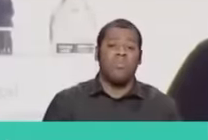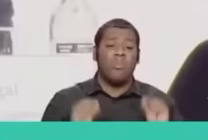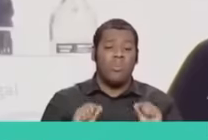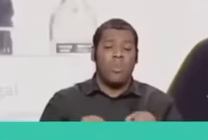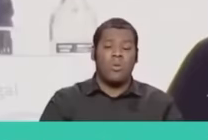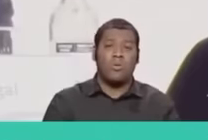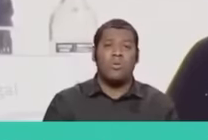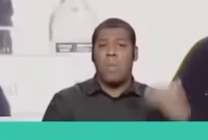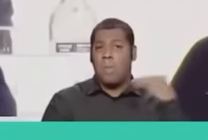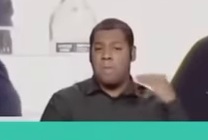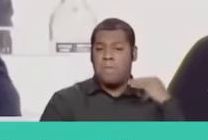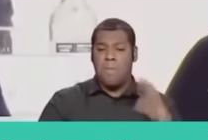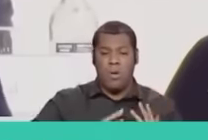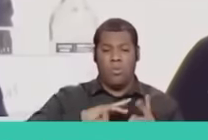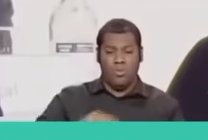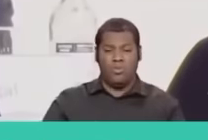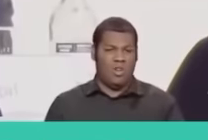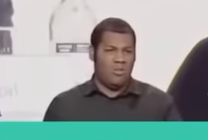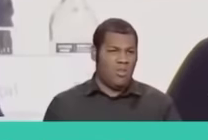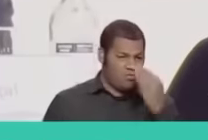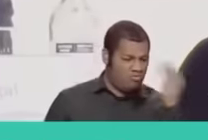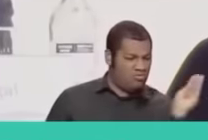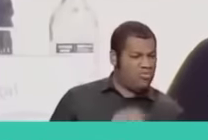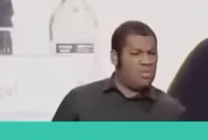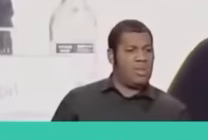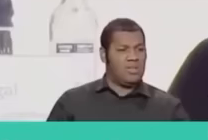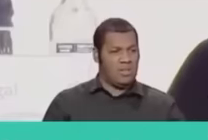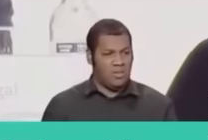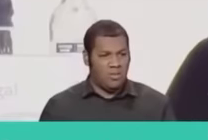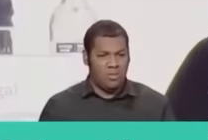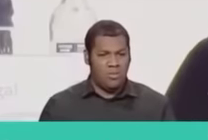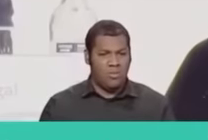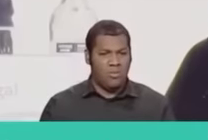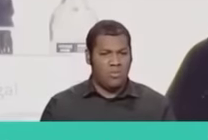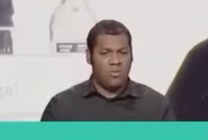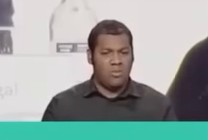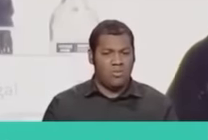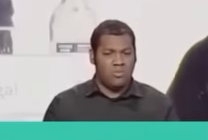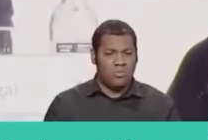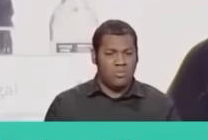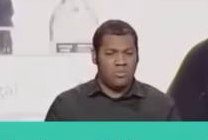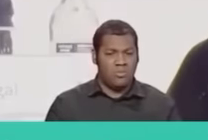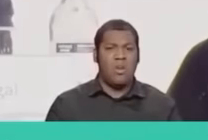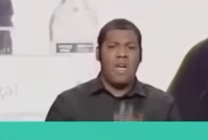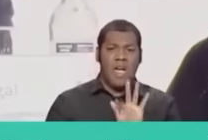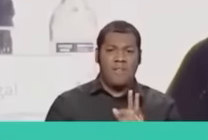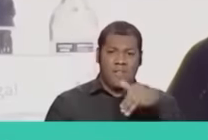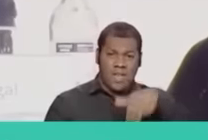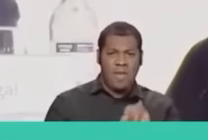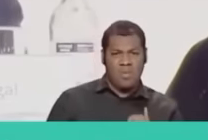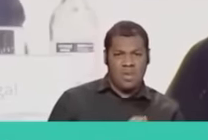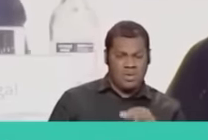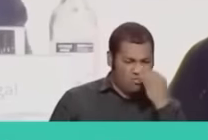claro que o Banco Mundial deixa muito a desejar naquilo que o mundo aspira do Banco Mundial. Vamos deixar claro que o FMI deixa